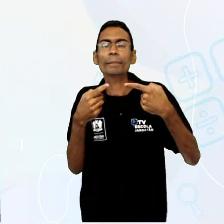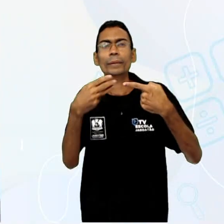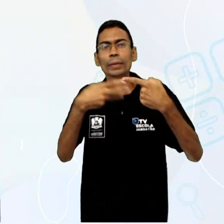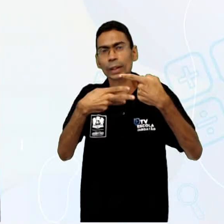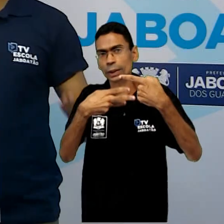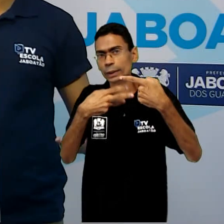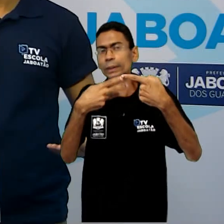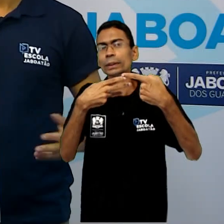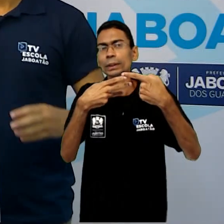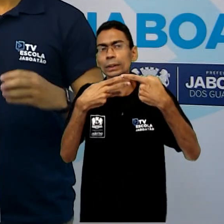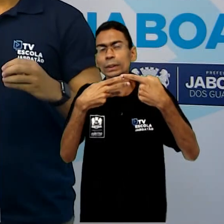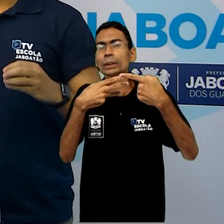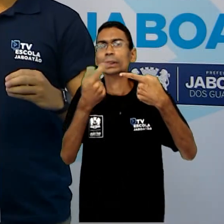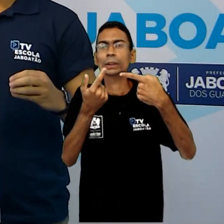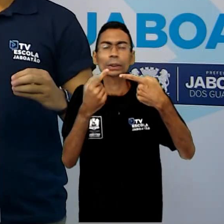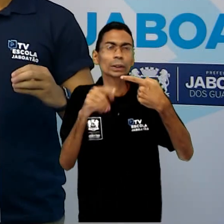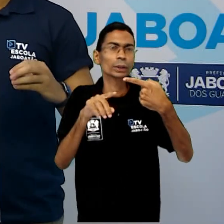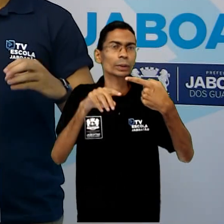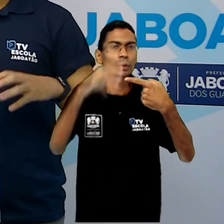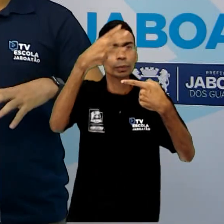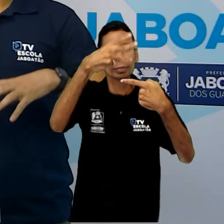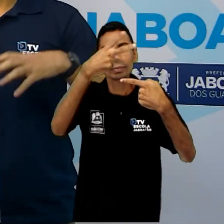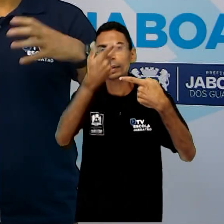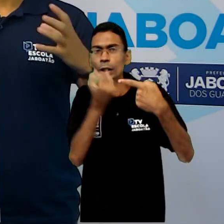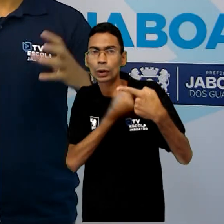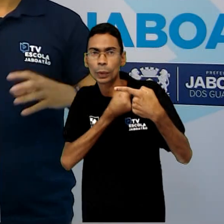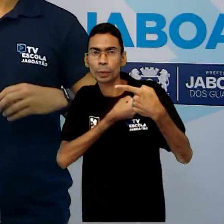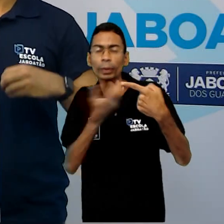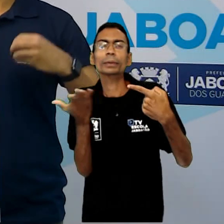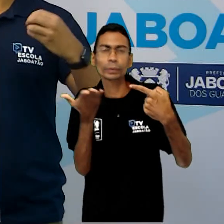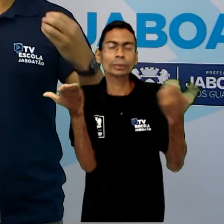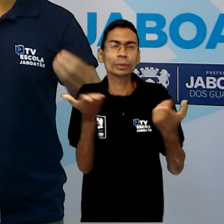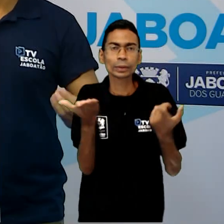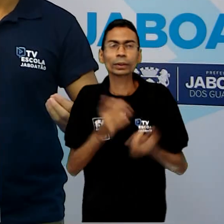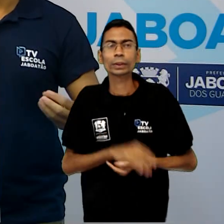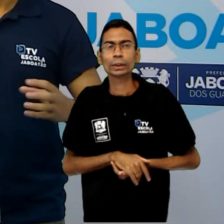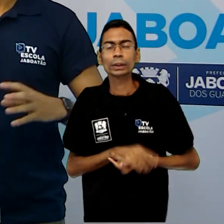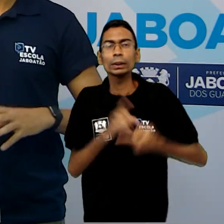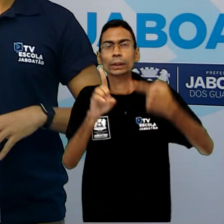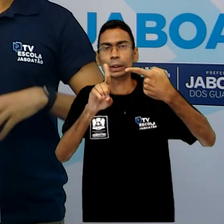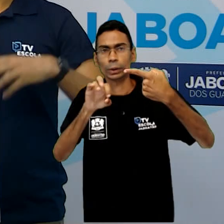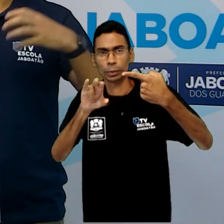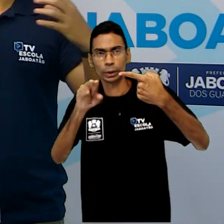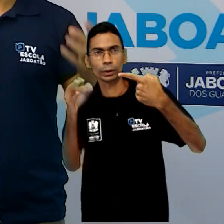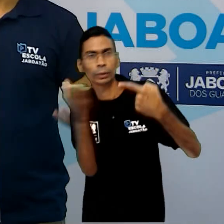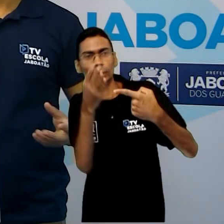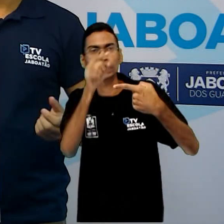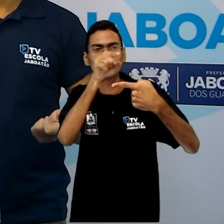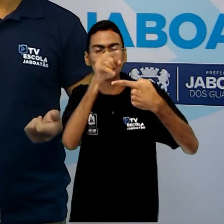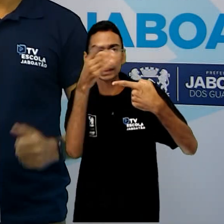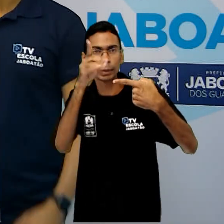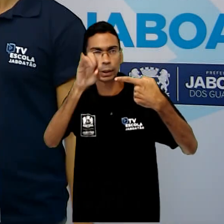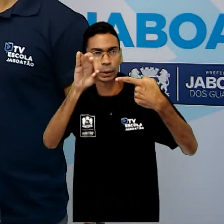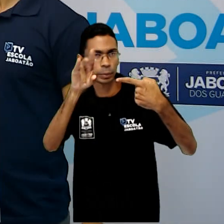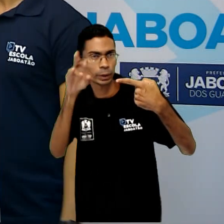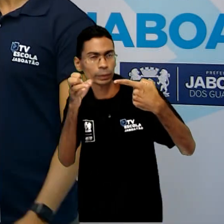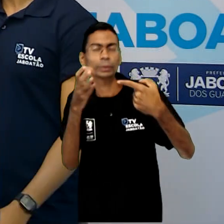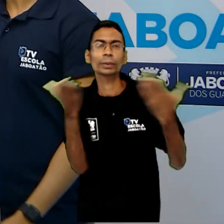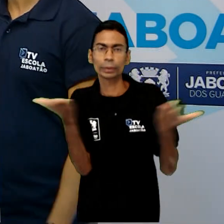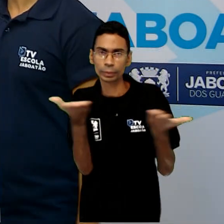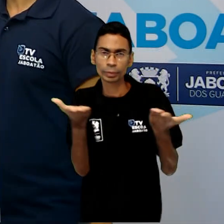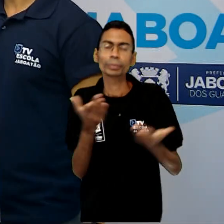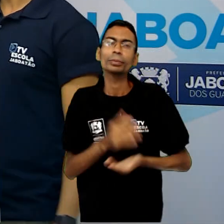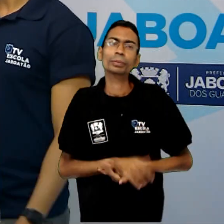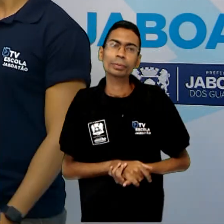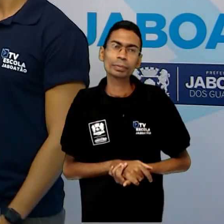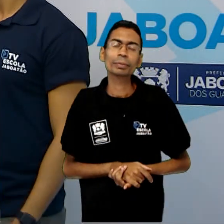traço é o numerador. Ele indica a quantidade de partes que nós queremos representar ou que nós vamos tomar do inteiro. No caso,